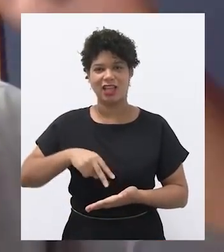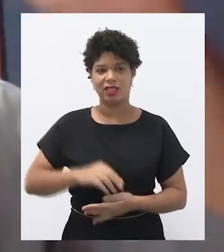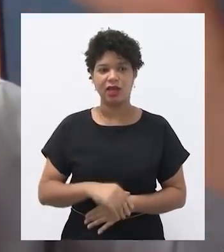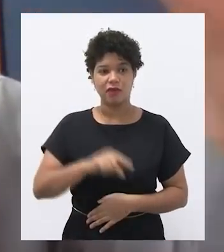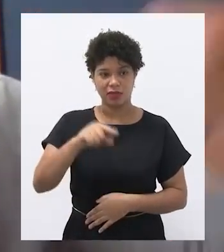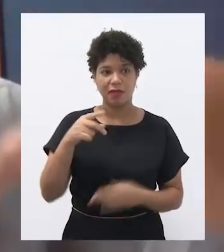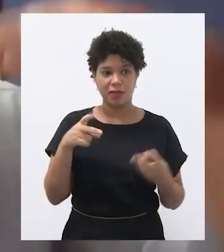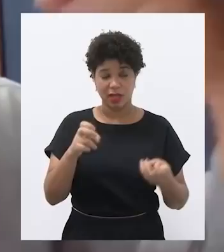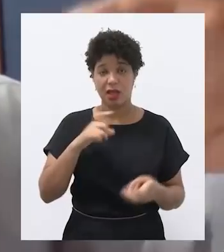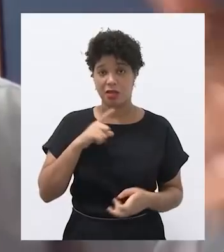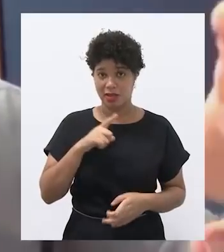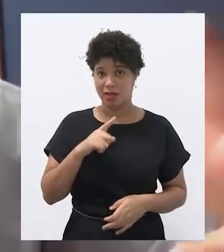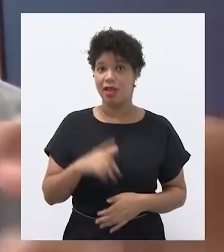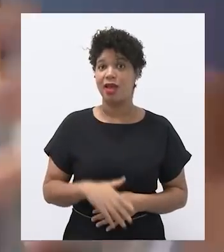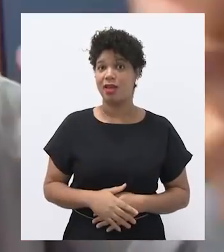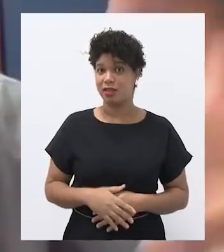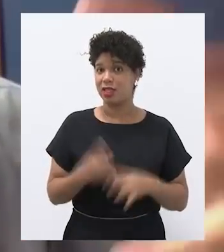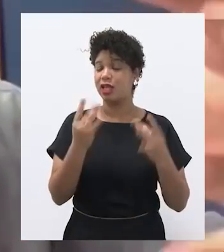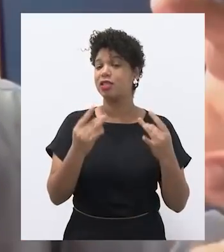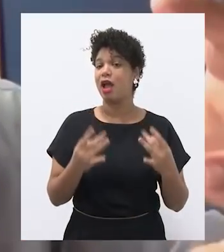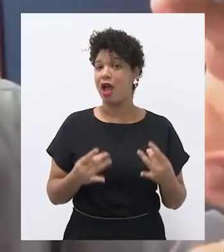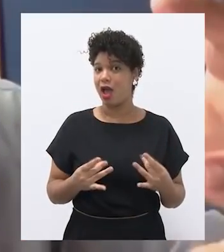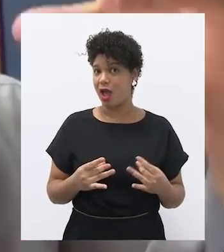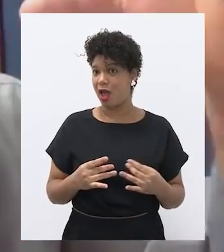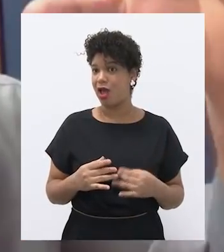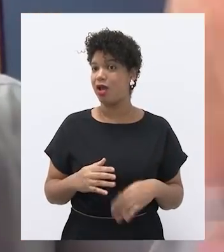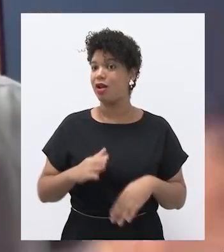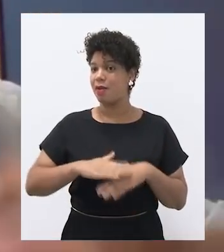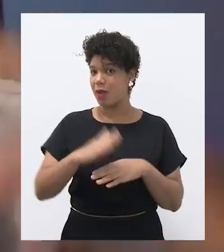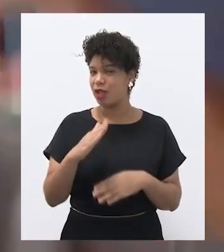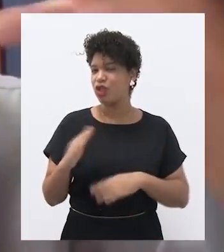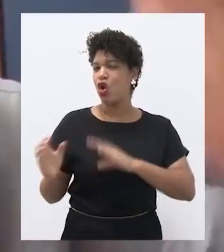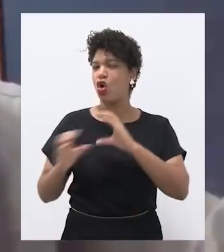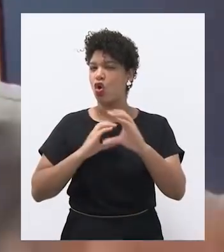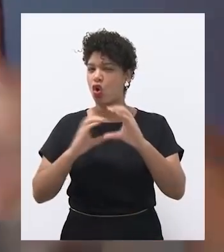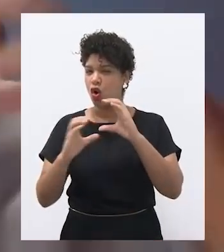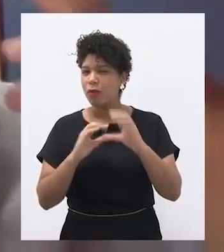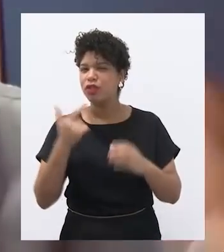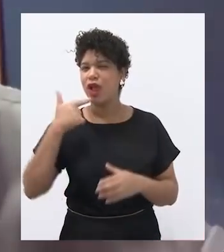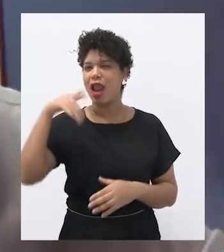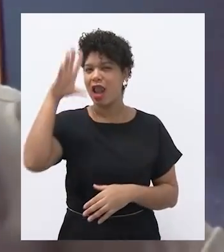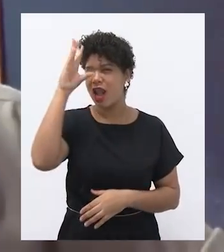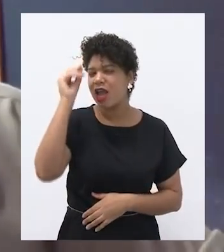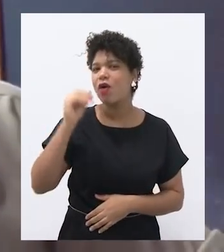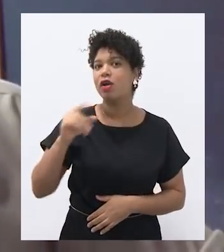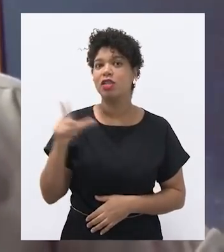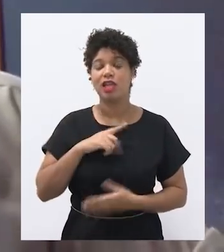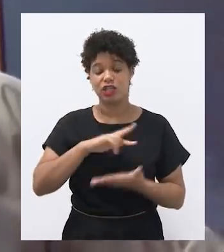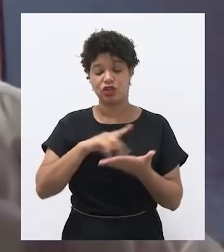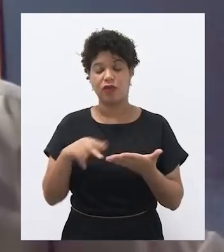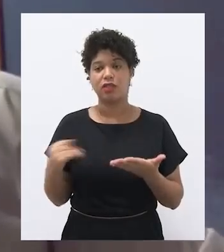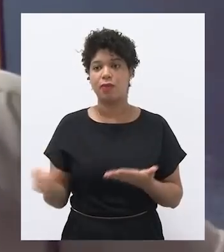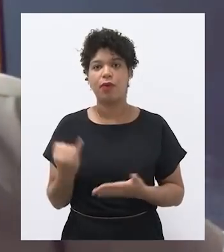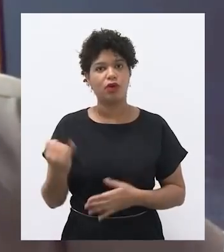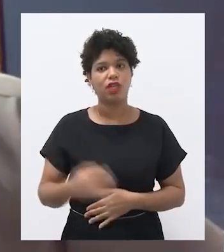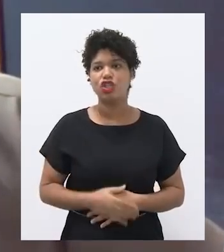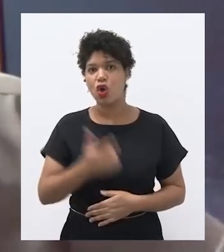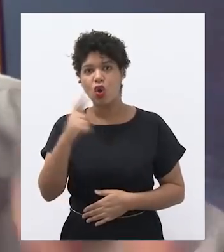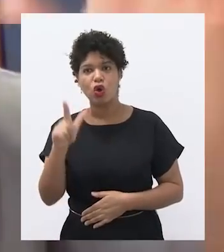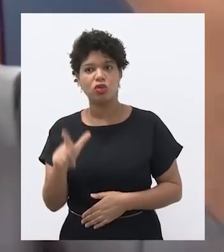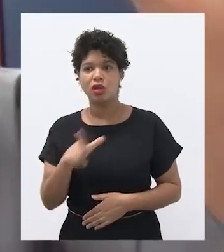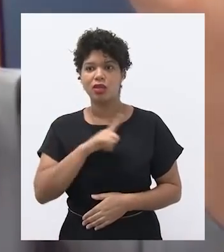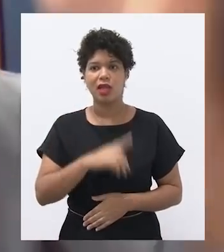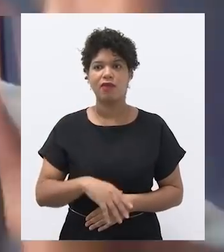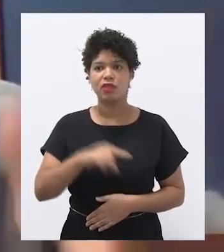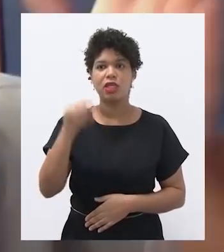muito mais de comunicação, de linguagem, de narrativa, do que qualquer outra coisa. E aí